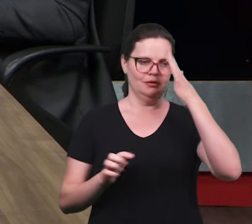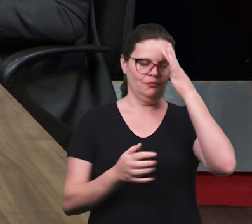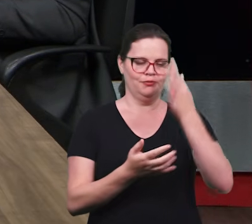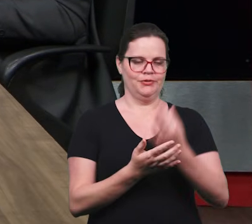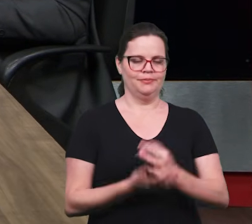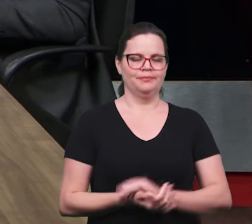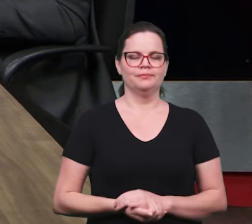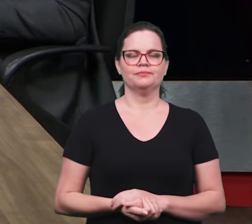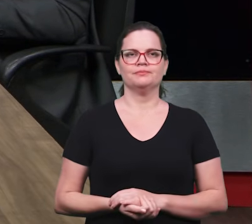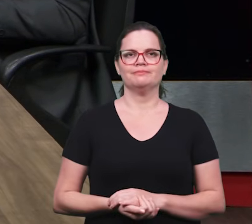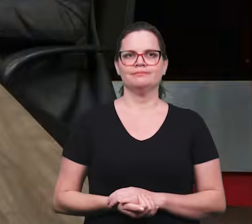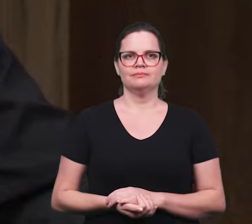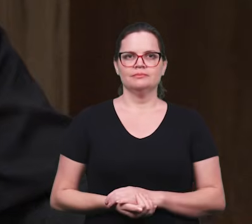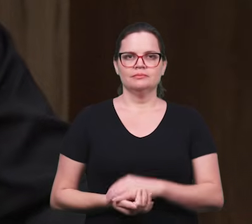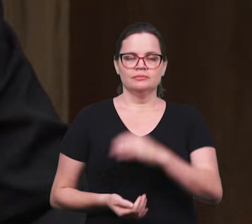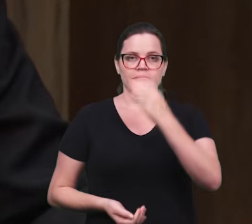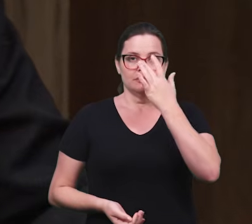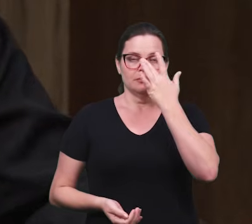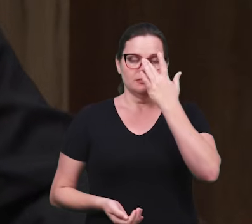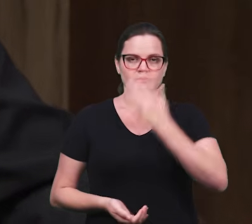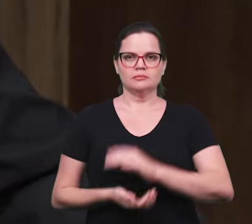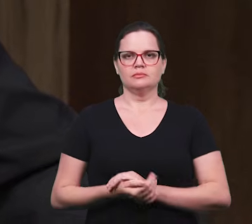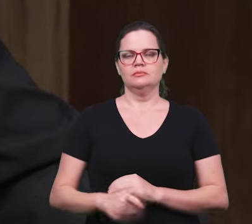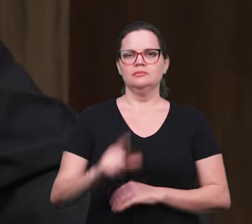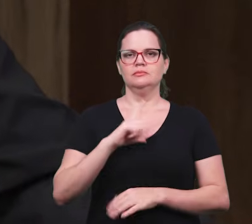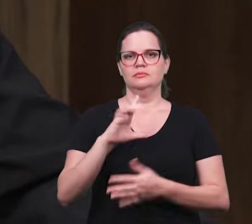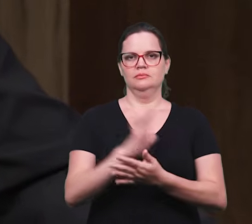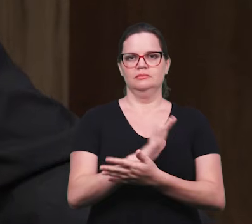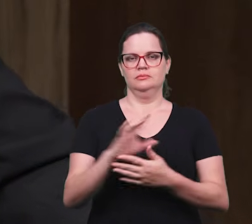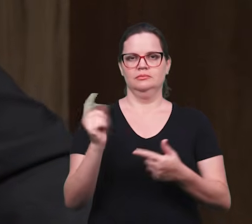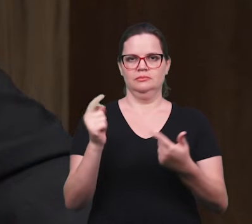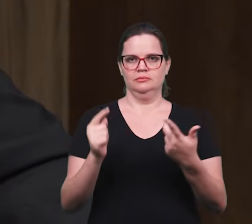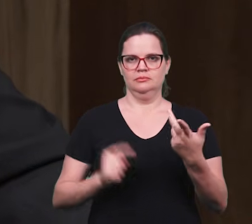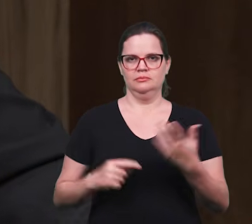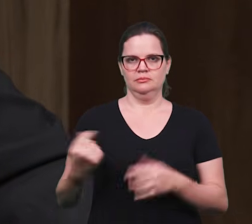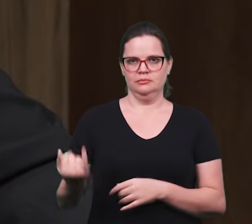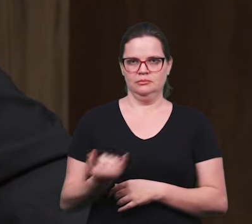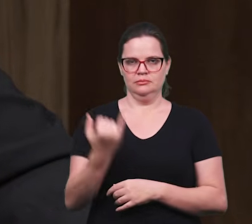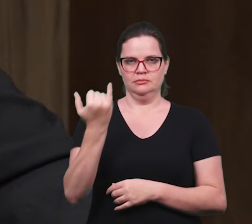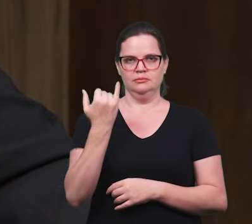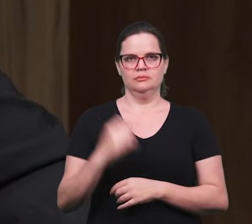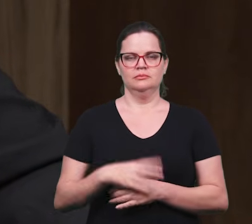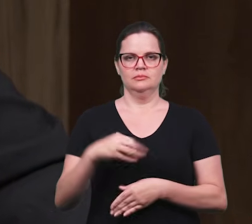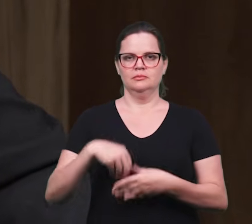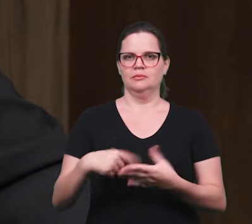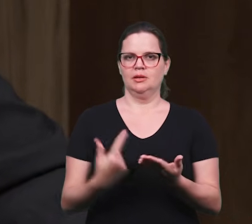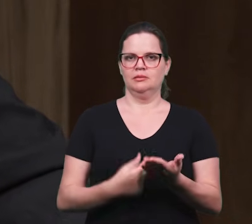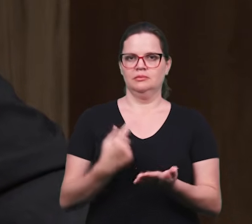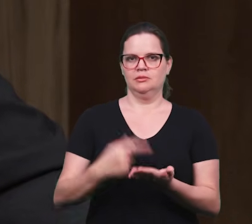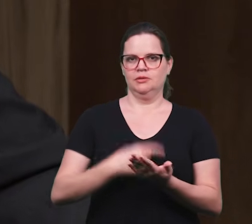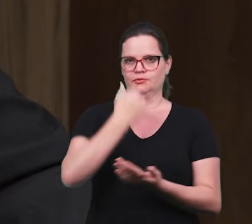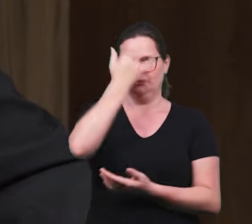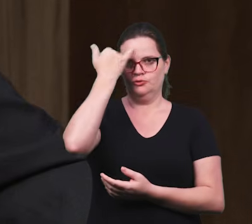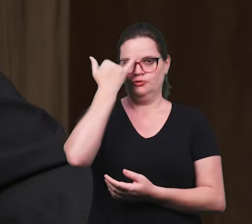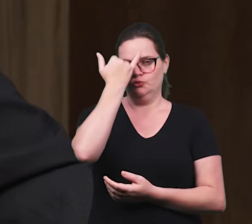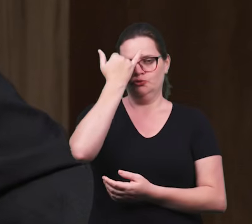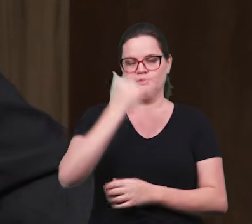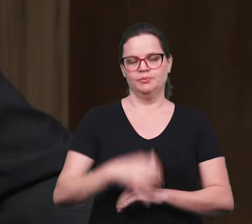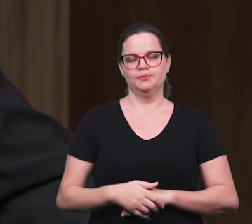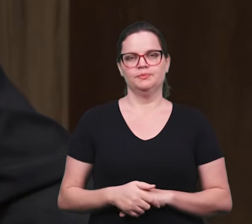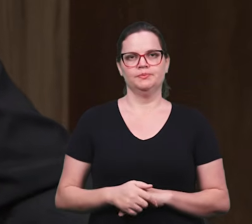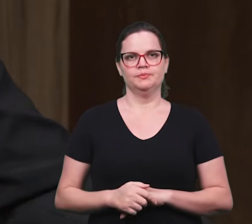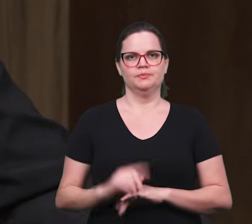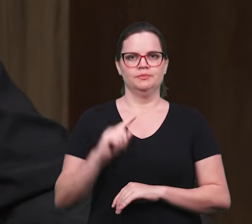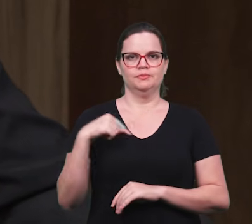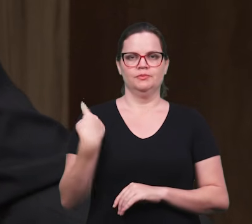no episódio de hoje. Tem alguns pontos importantes na carta de Judas. Nós